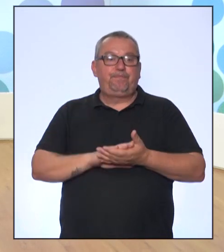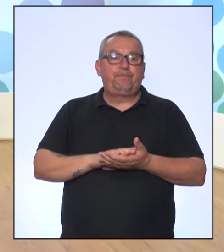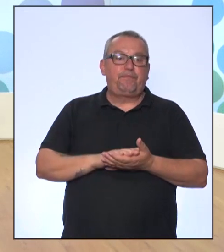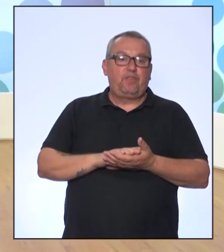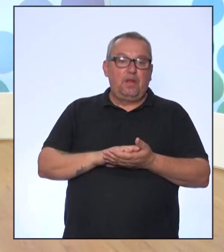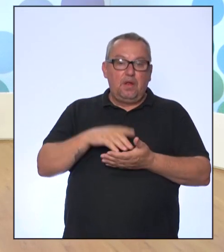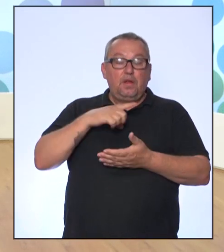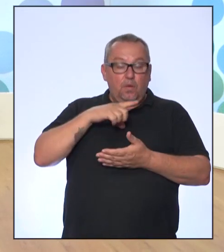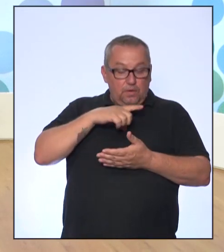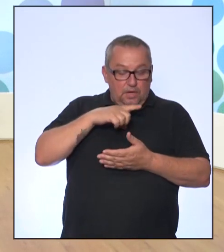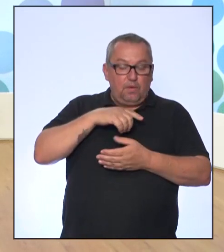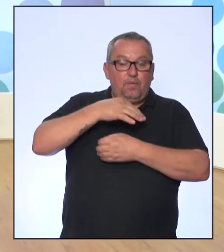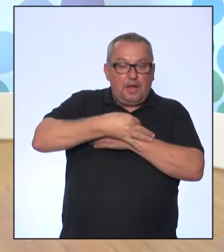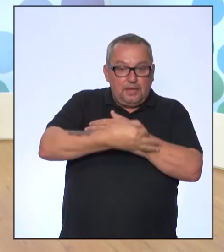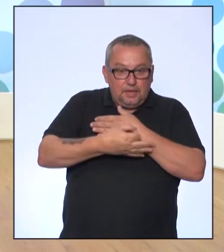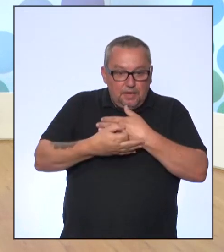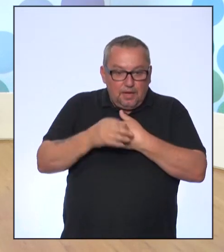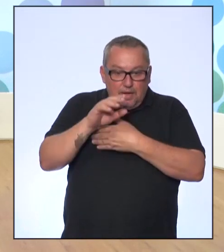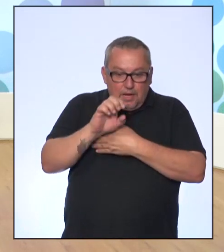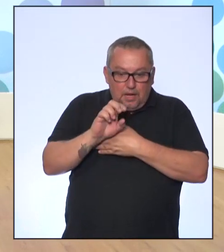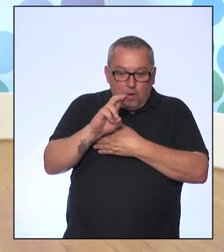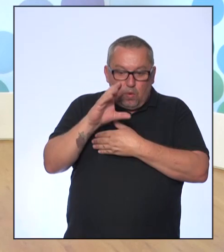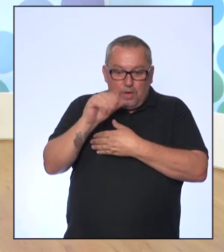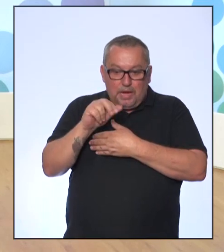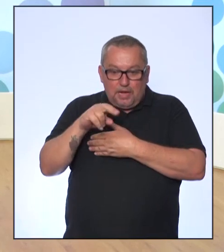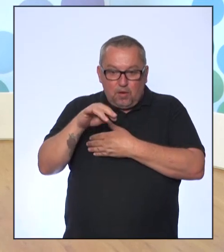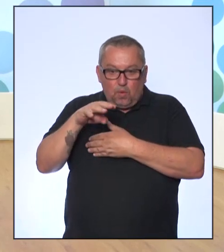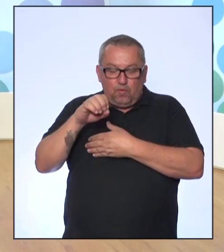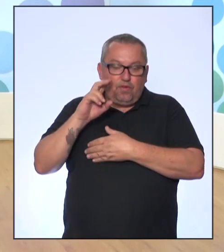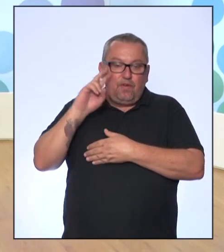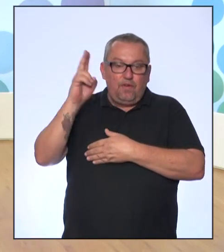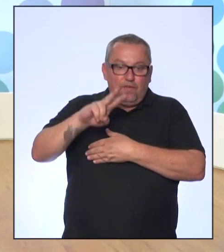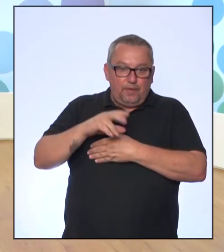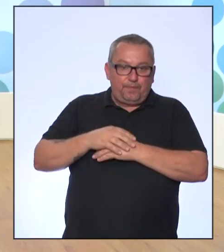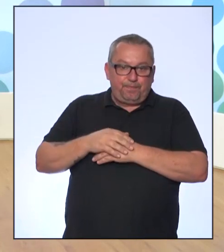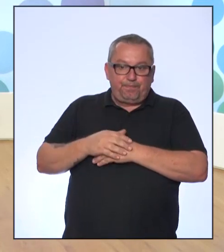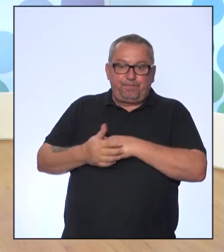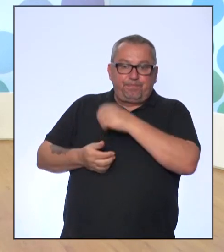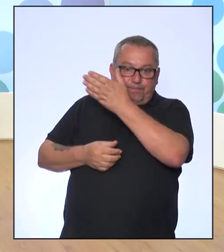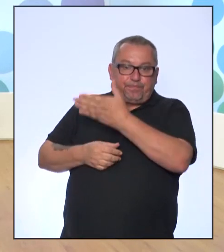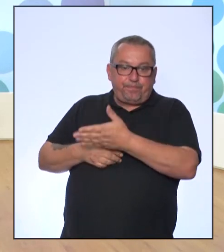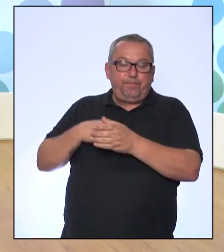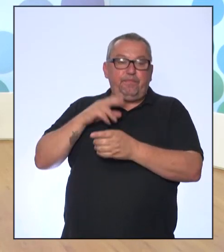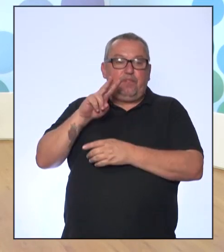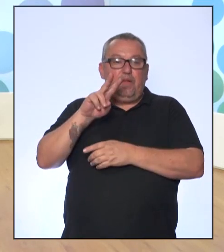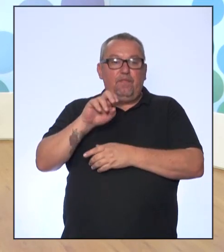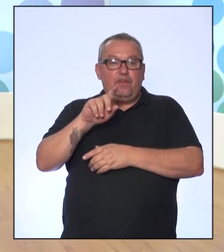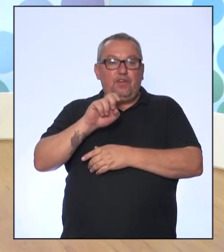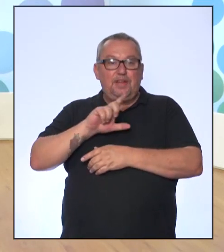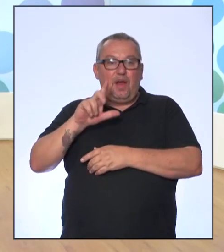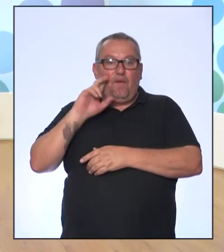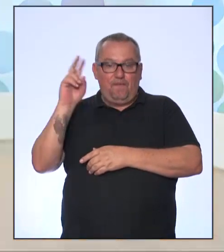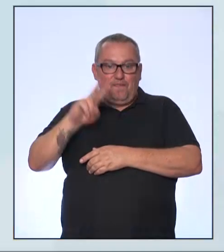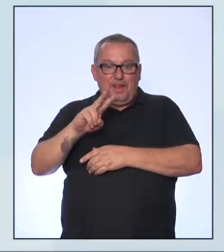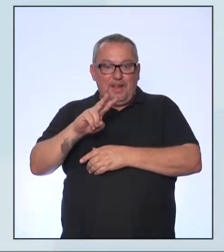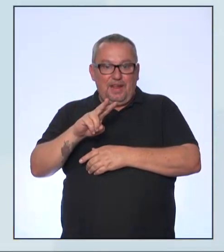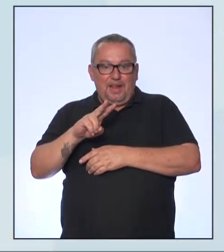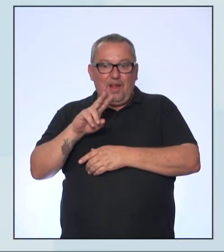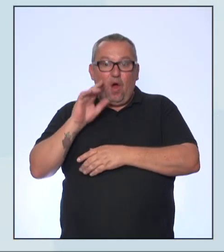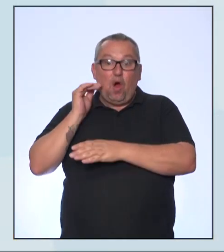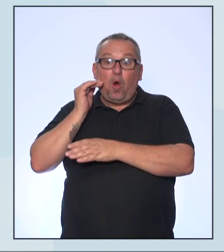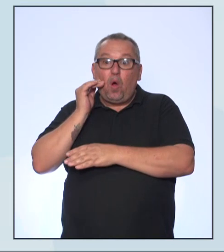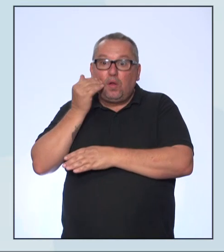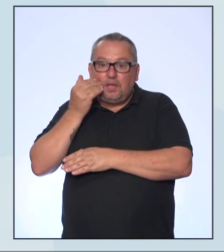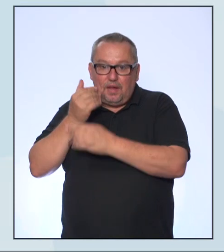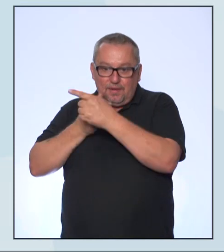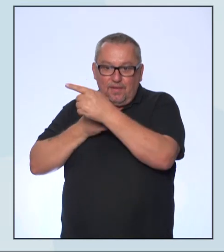células eucariontes. Exemplo de célula eucarionte aí na tela, célula vegetal eucarionte. Olha o núcleo lá, a parte